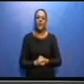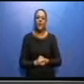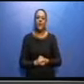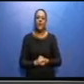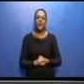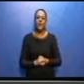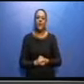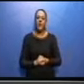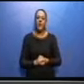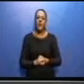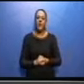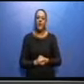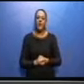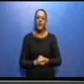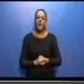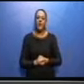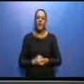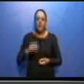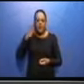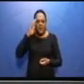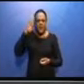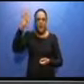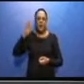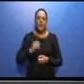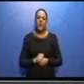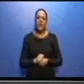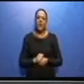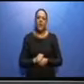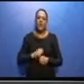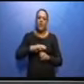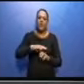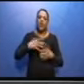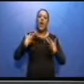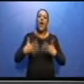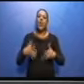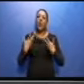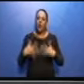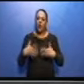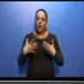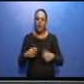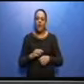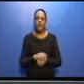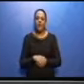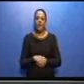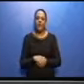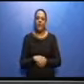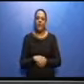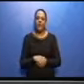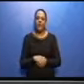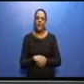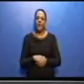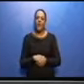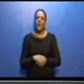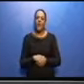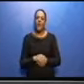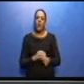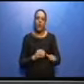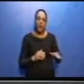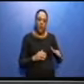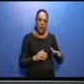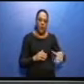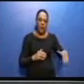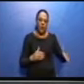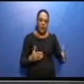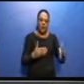no verão. Nas áreas costeiras, né, que estão no limite aí da porção do continente com os mares, e nas